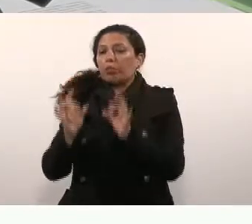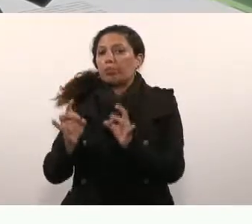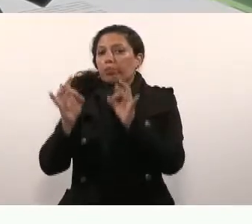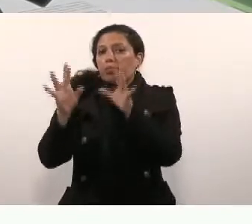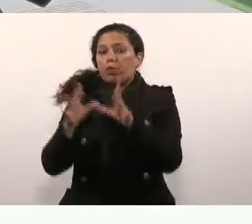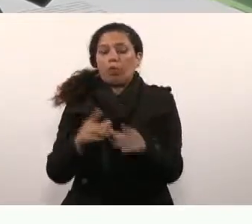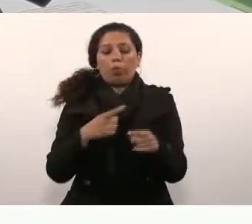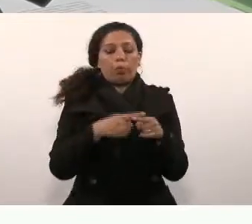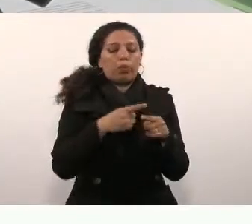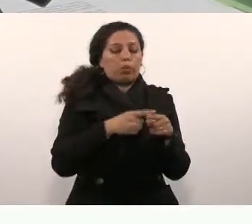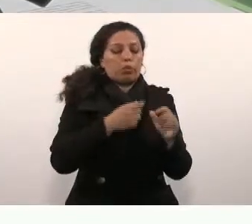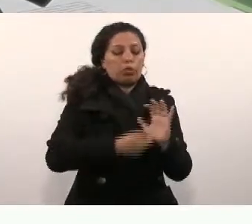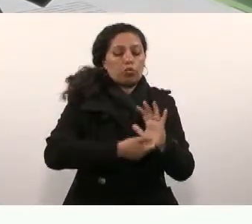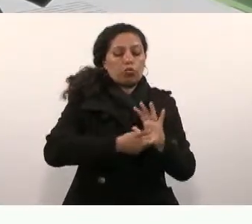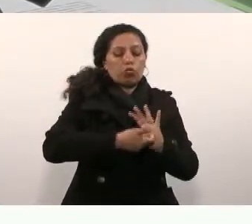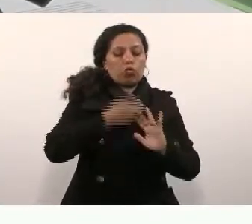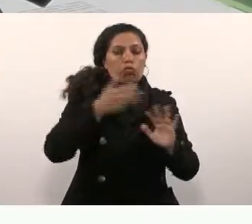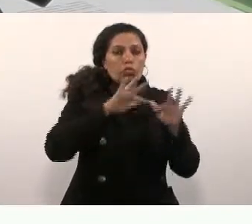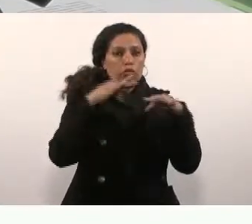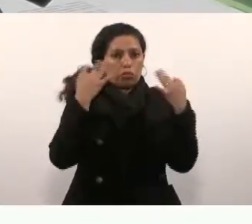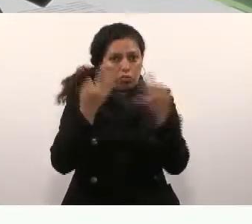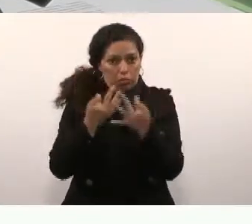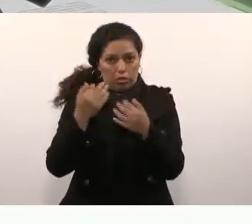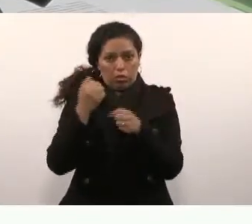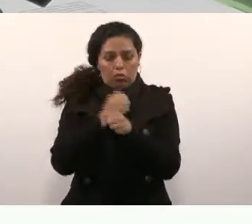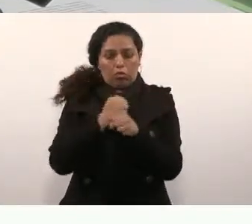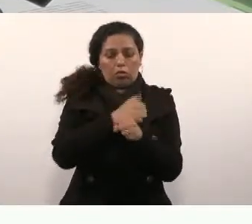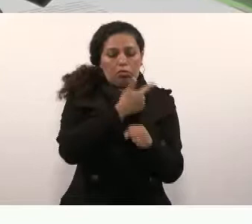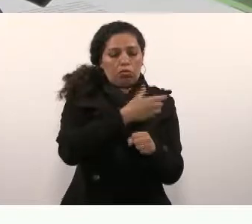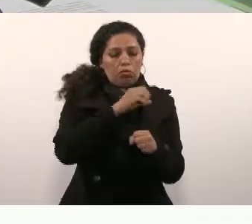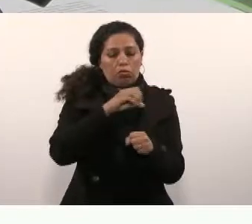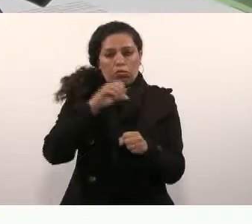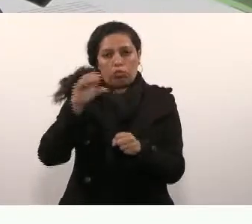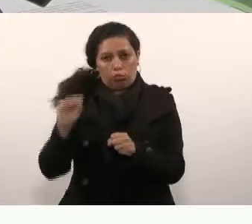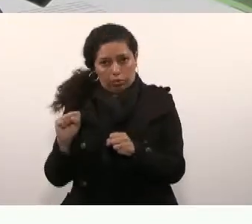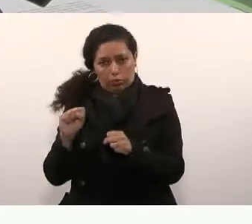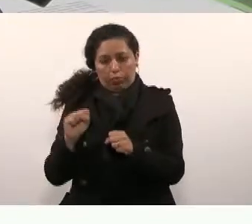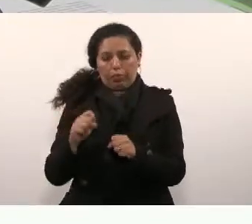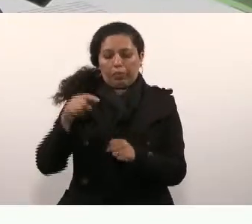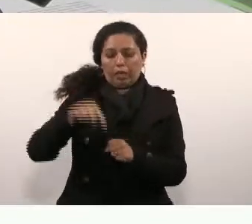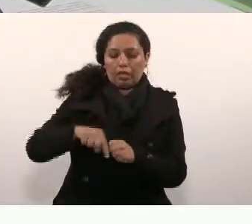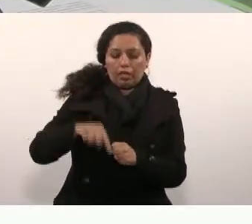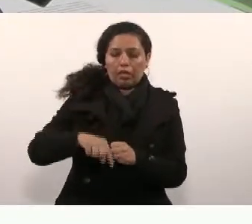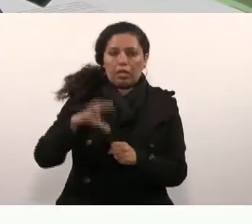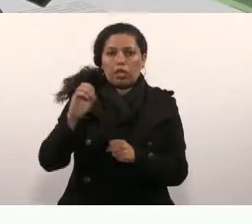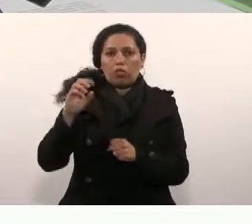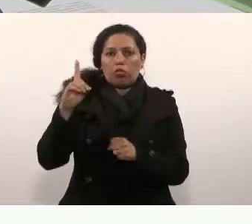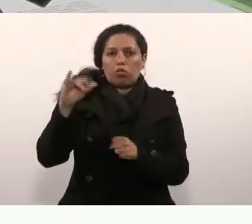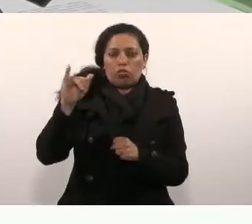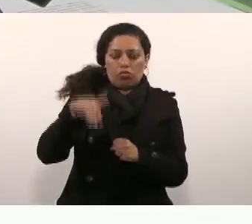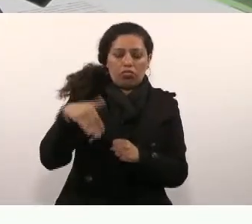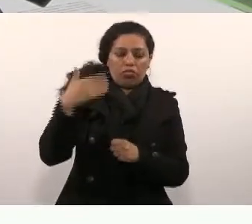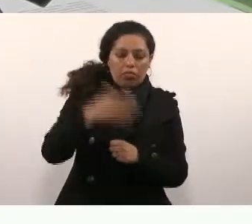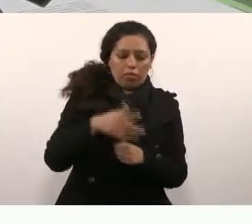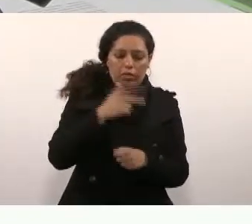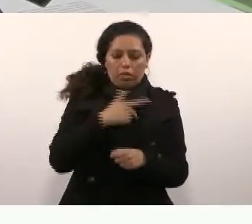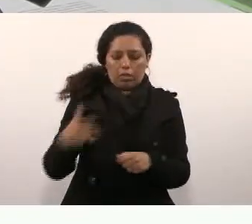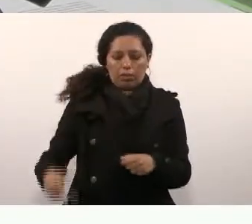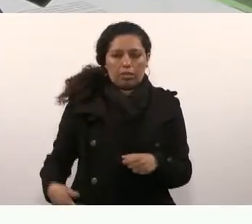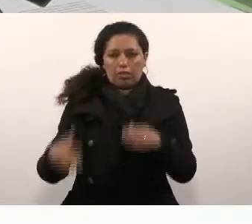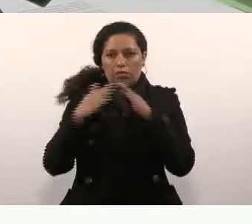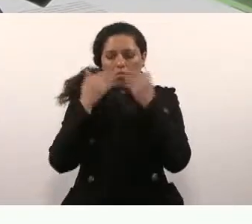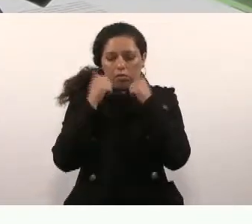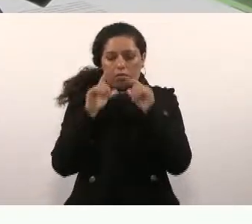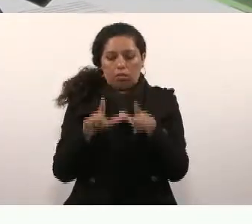decretos em 7 e 8, salvo engano, 2007 e 2008. Então, nós estivemos de novo com eles aqui na presidência da Casa, e o deputado